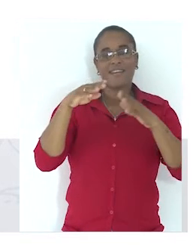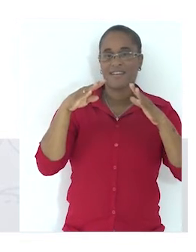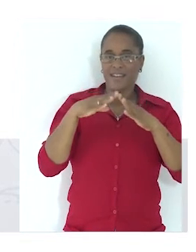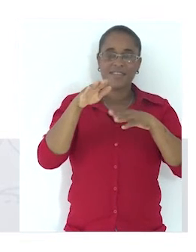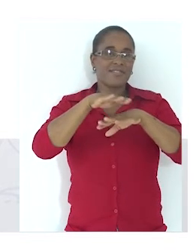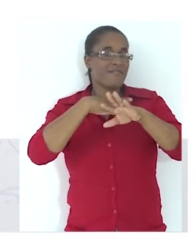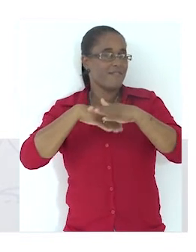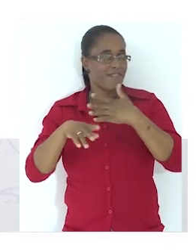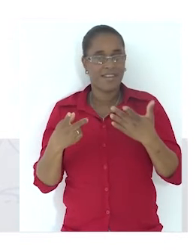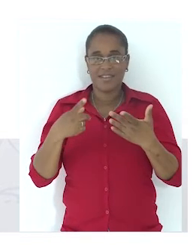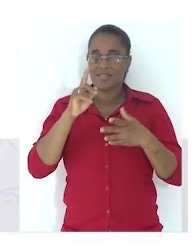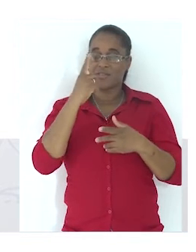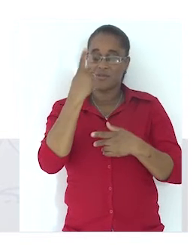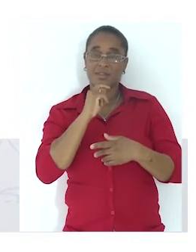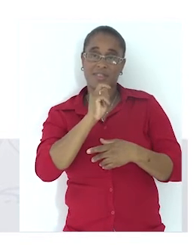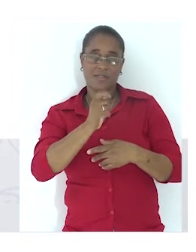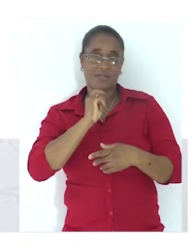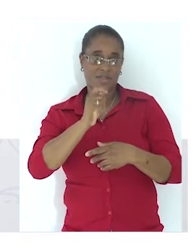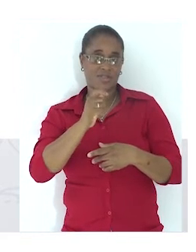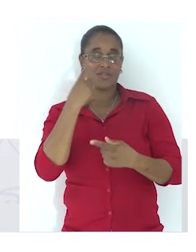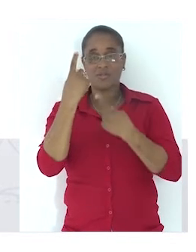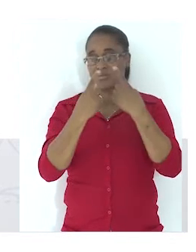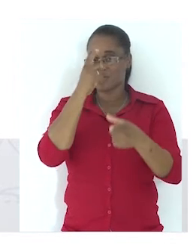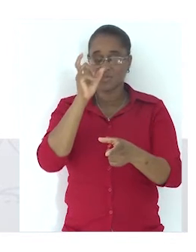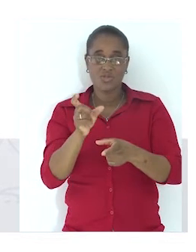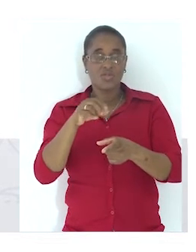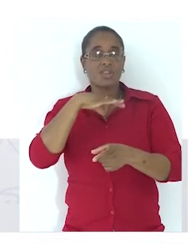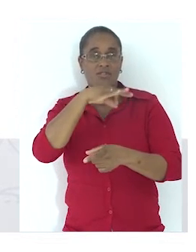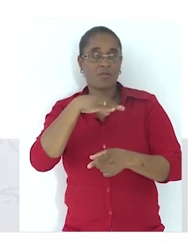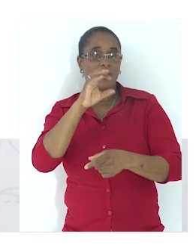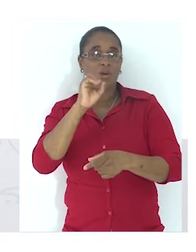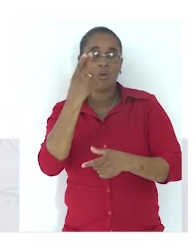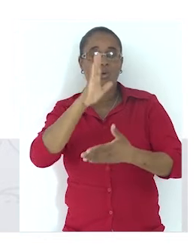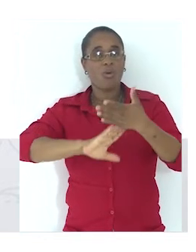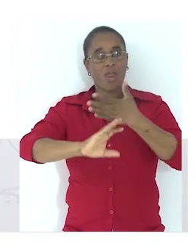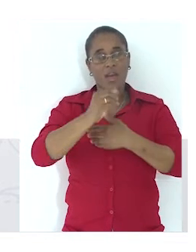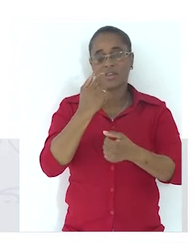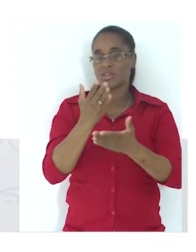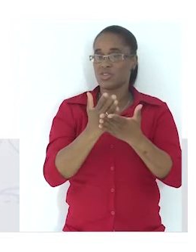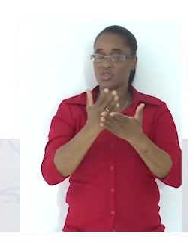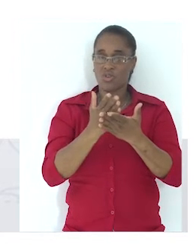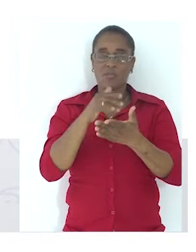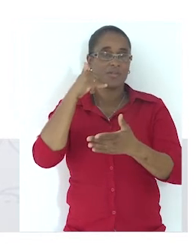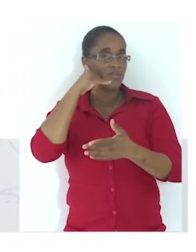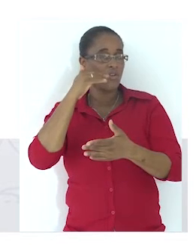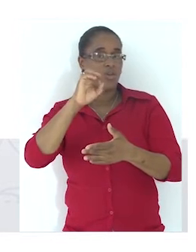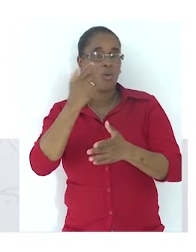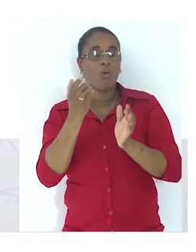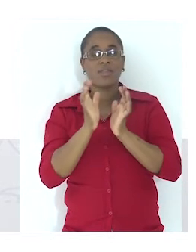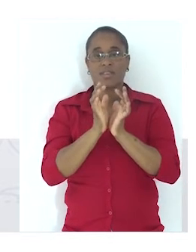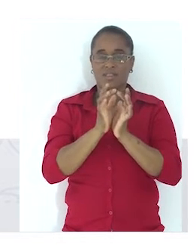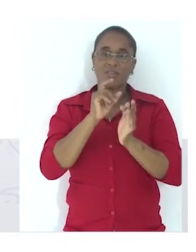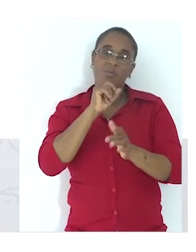casa, produza uma entrevista com alguém da família ou colega da escola pelo telefone ou internet.